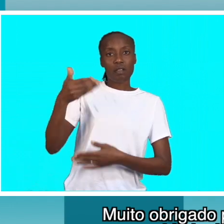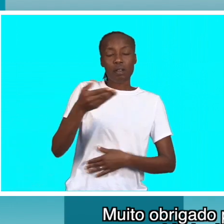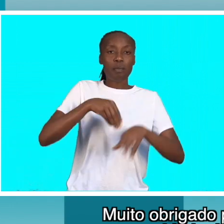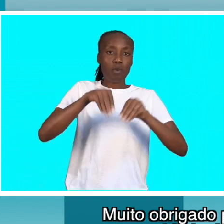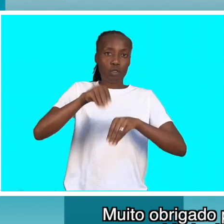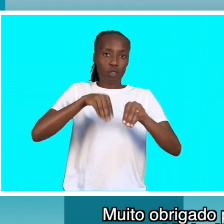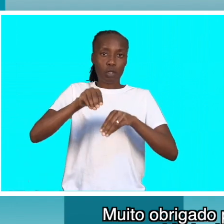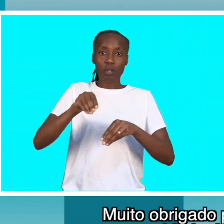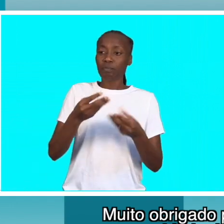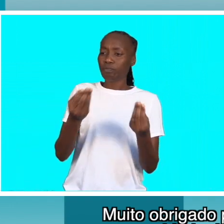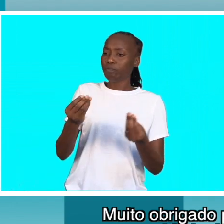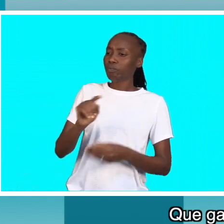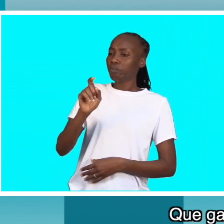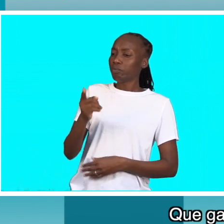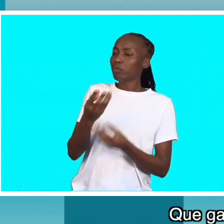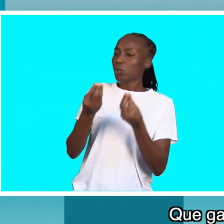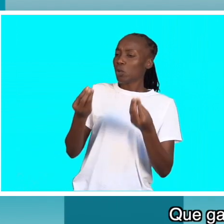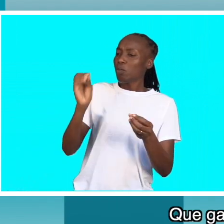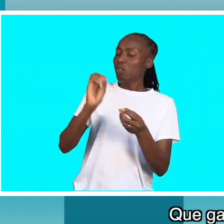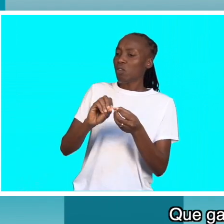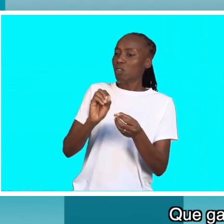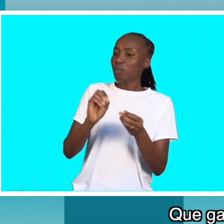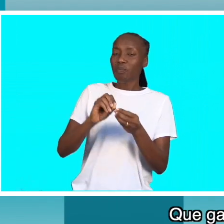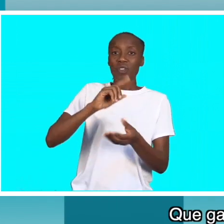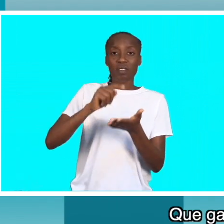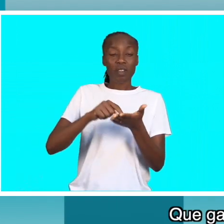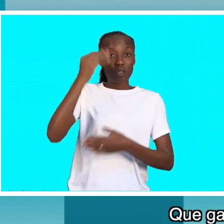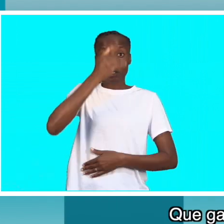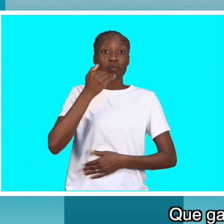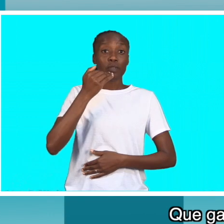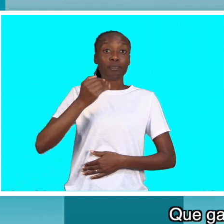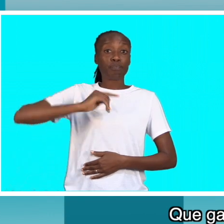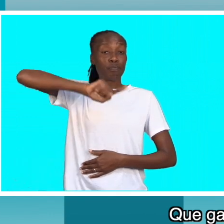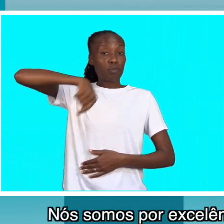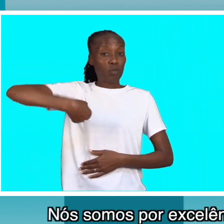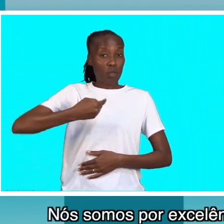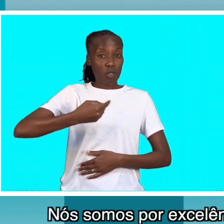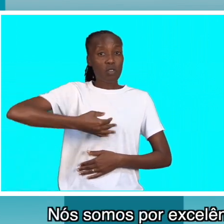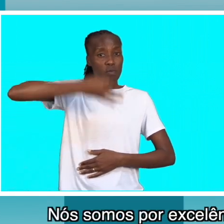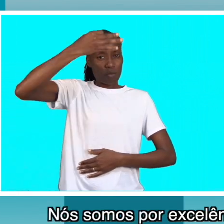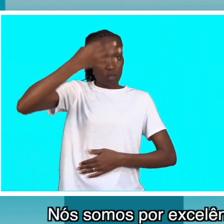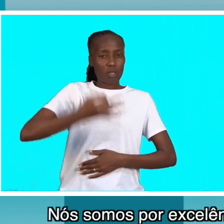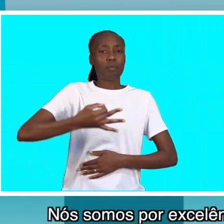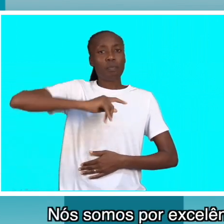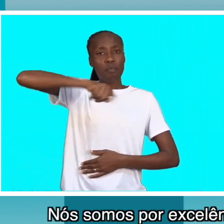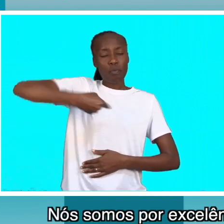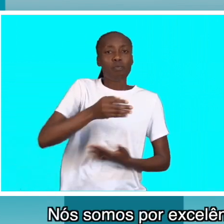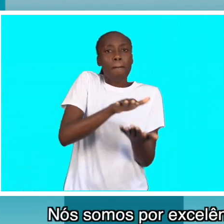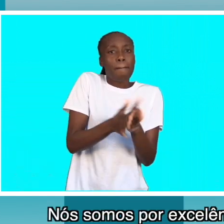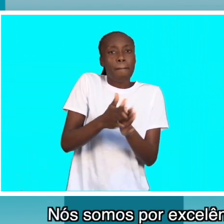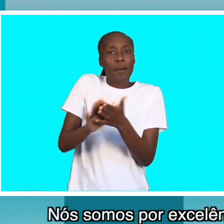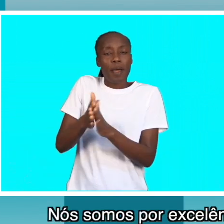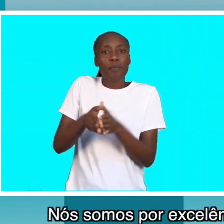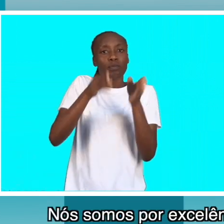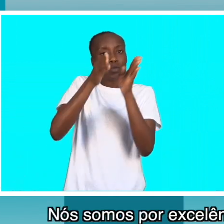Chimoio para os jogos poderem acontecer. E que ganho que terá Chimoio? Nós somos por excelência um dos